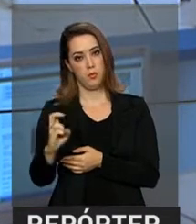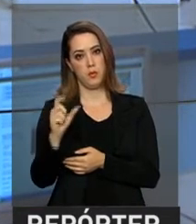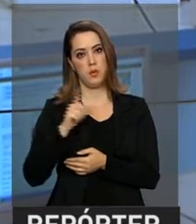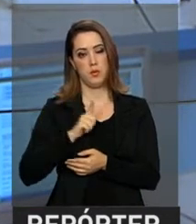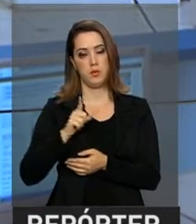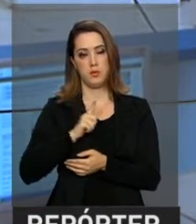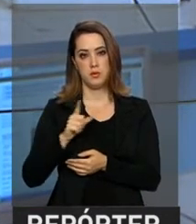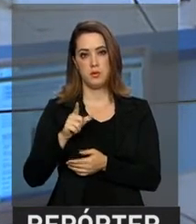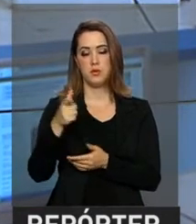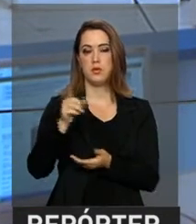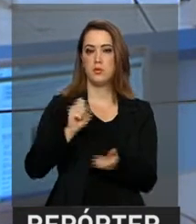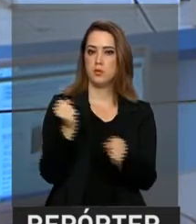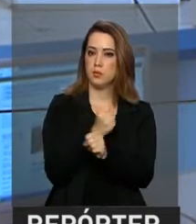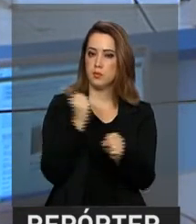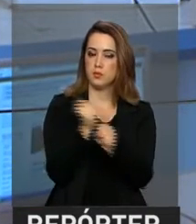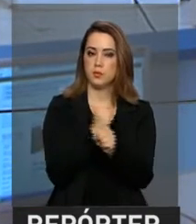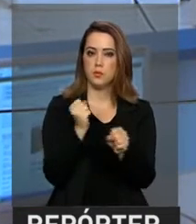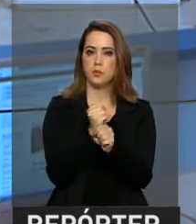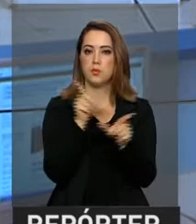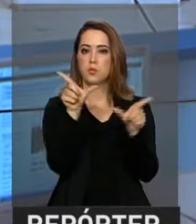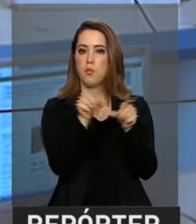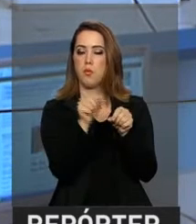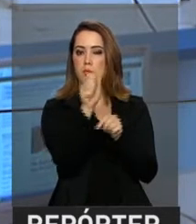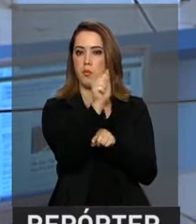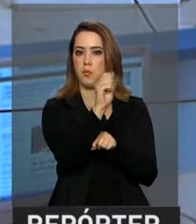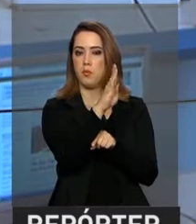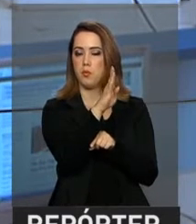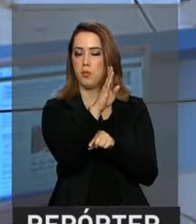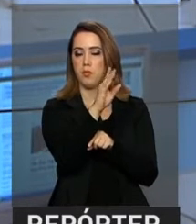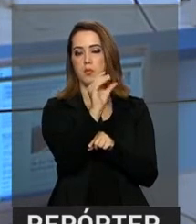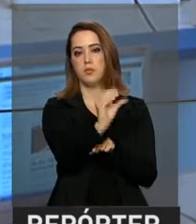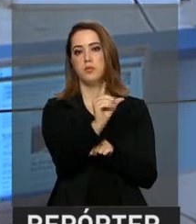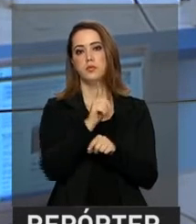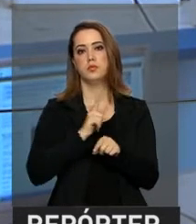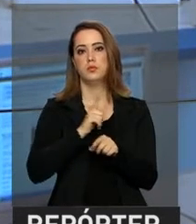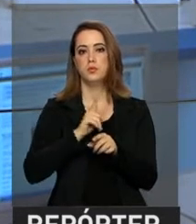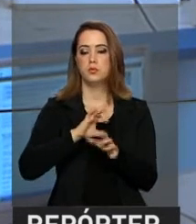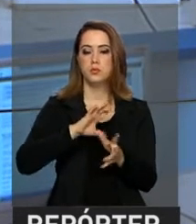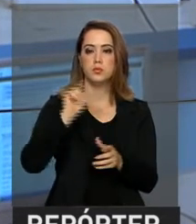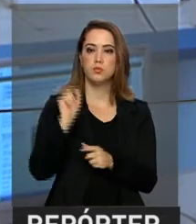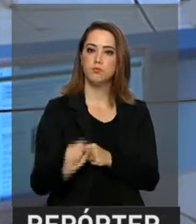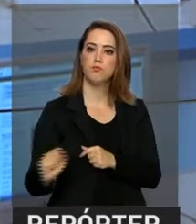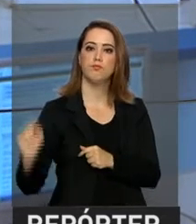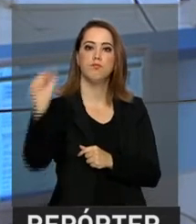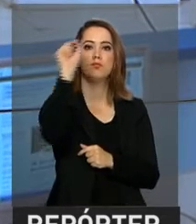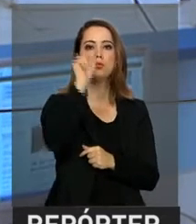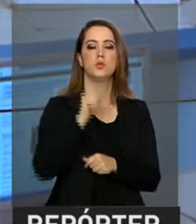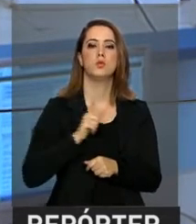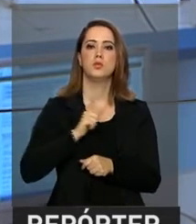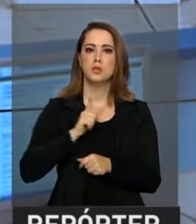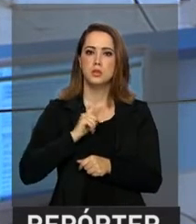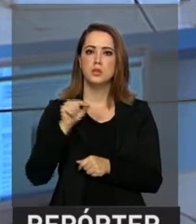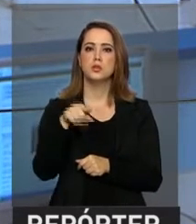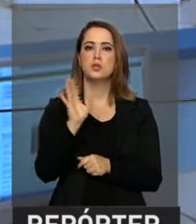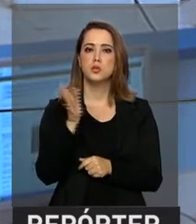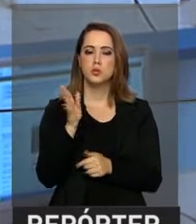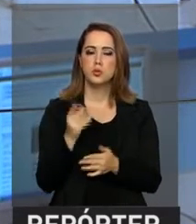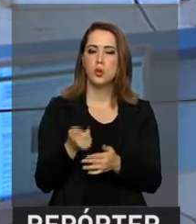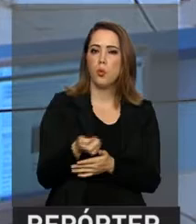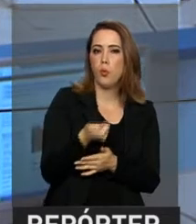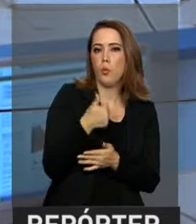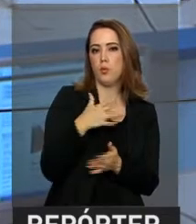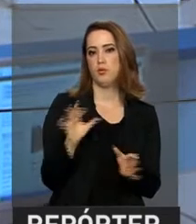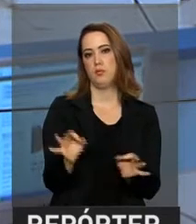o PAC Educação, em todo o país. As obras em andamento vão ser priorizadas, principalmente aquelas que estão próximas ao